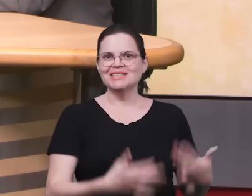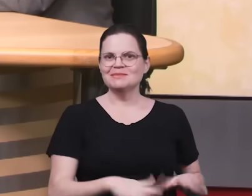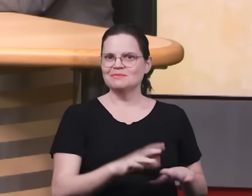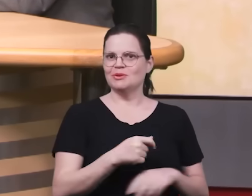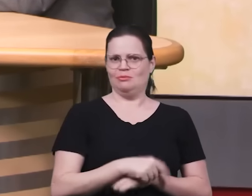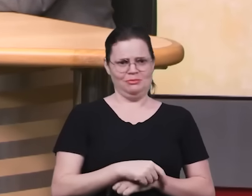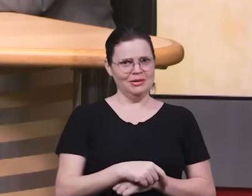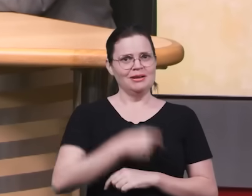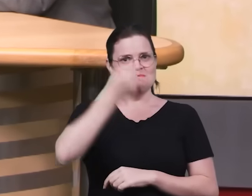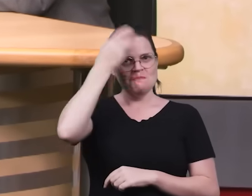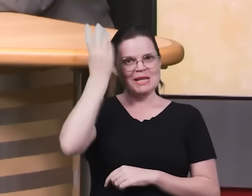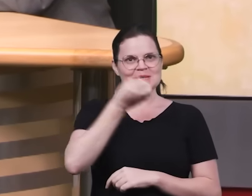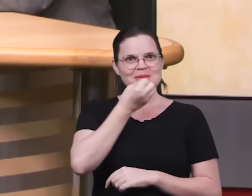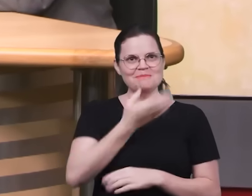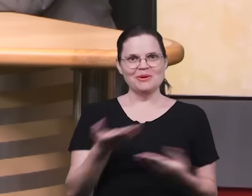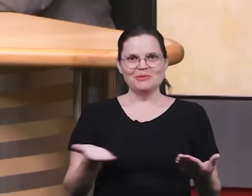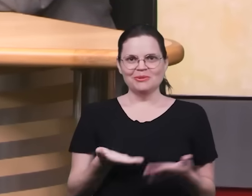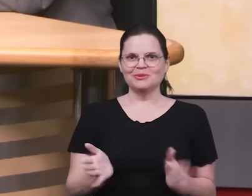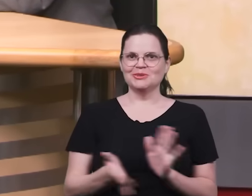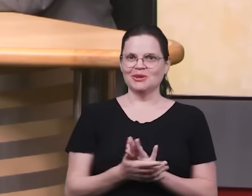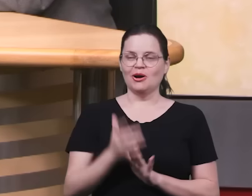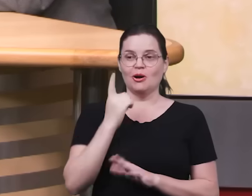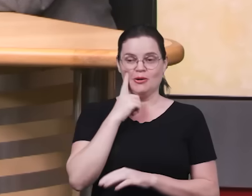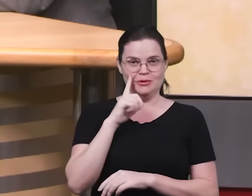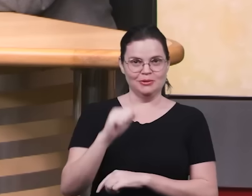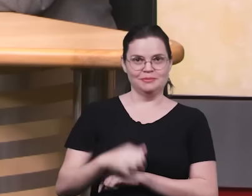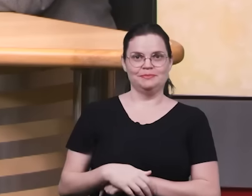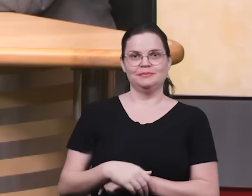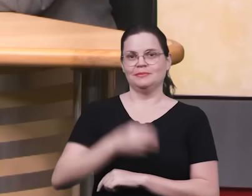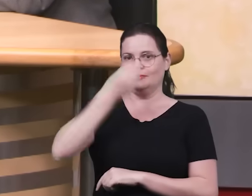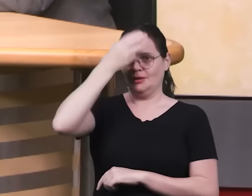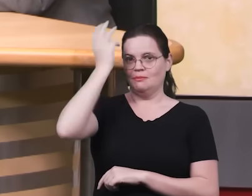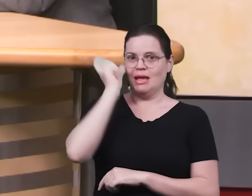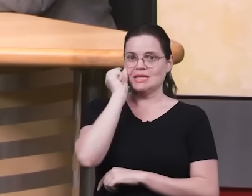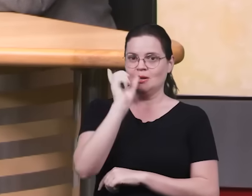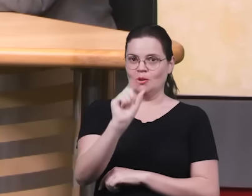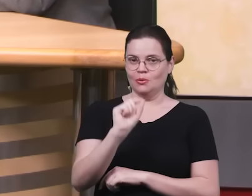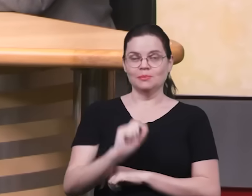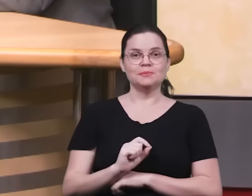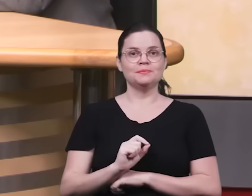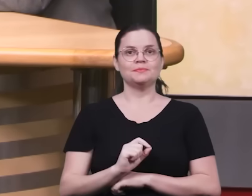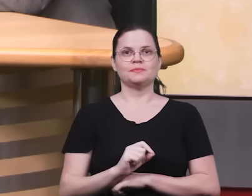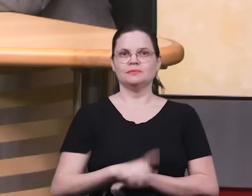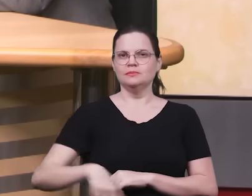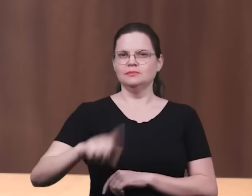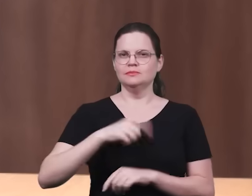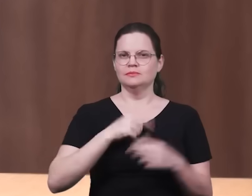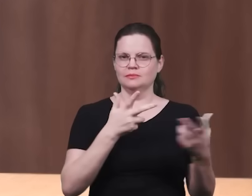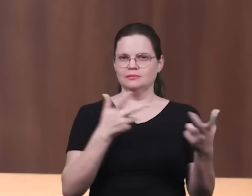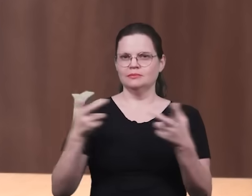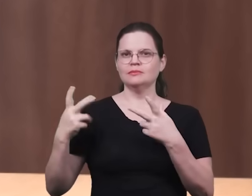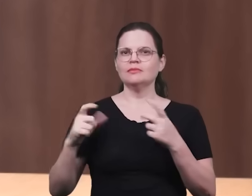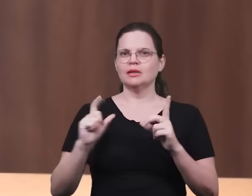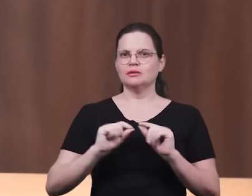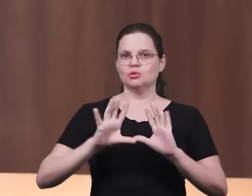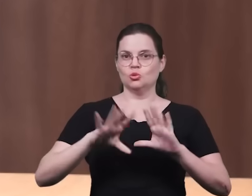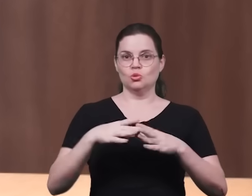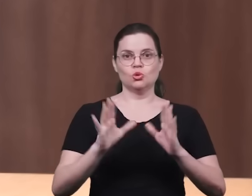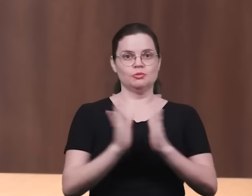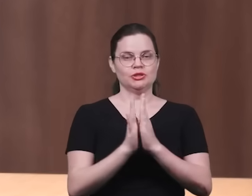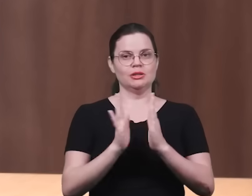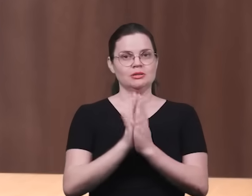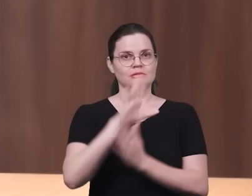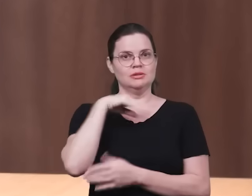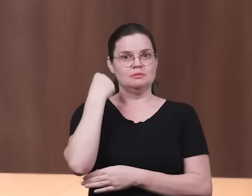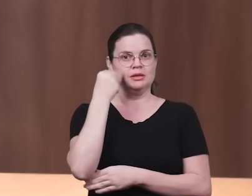lado, Marcelo, hoje está bom, hein, Eva? Olha só. Marcelo, veja uma coisa, e nós temos isso, experiência nos grupos de